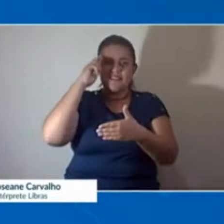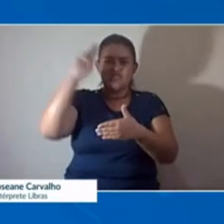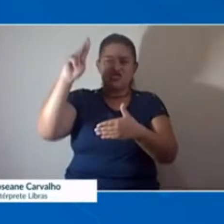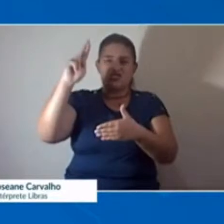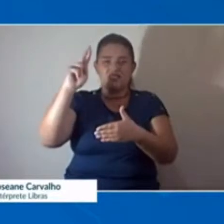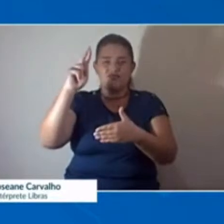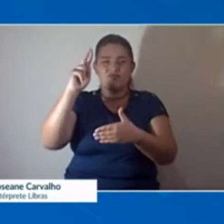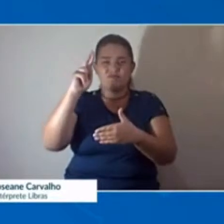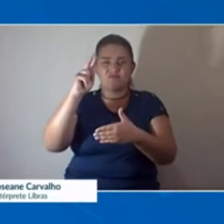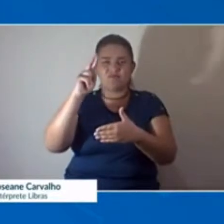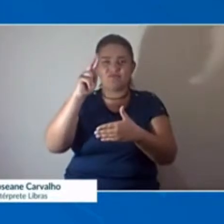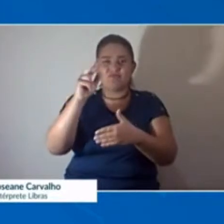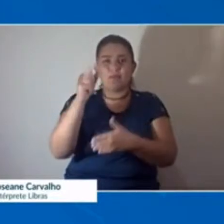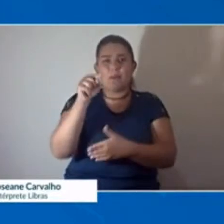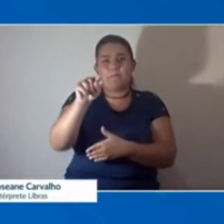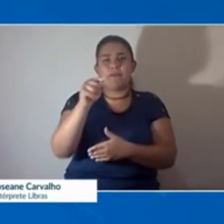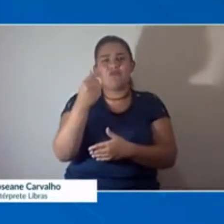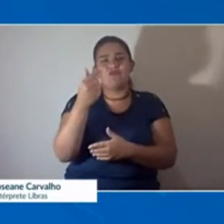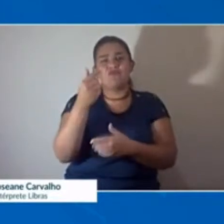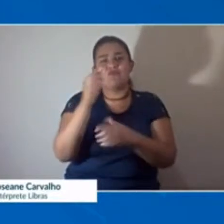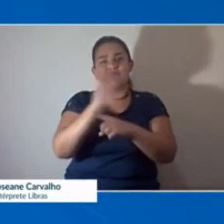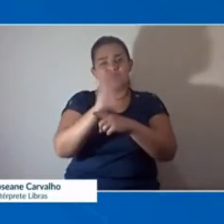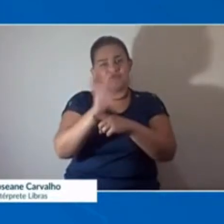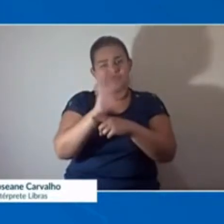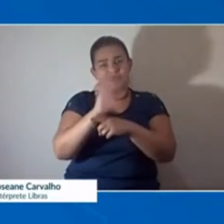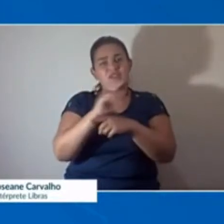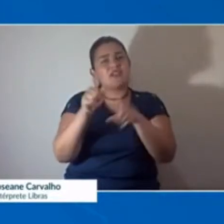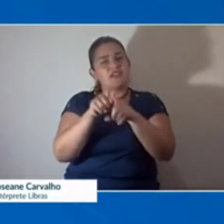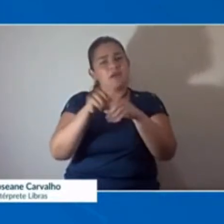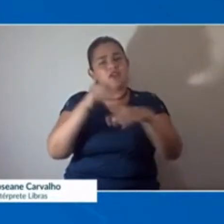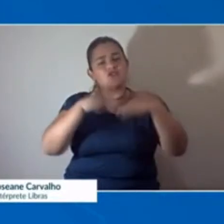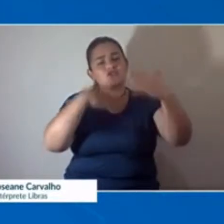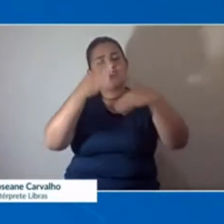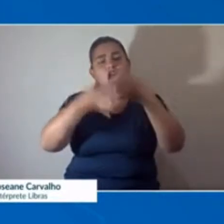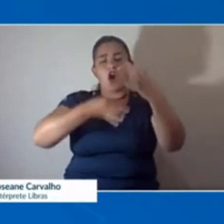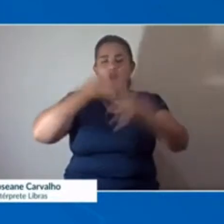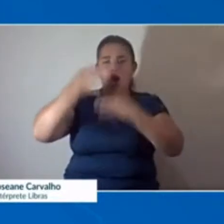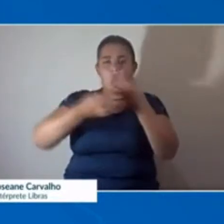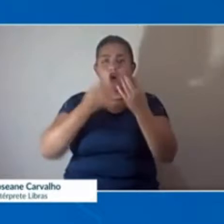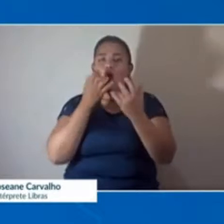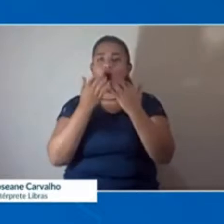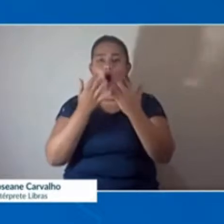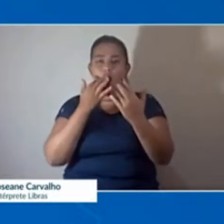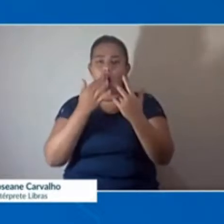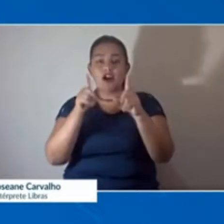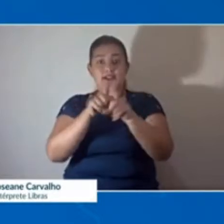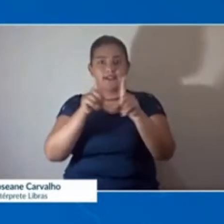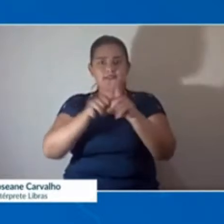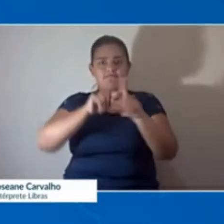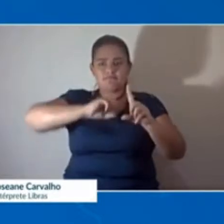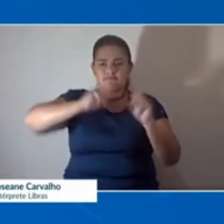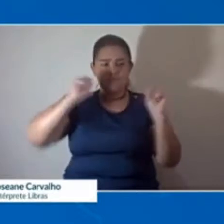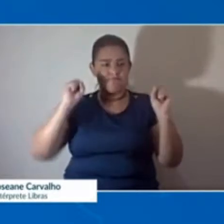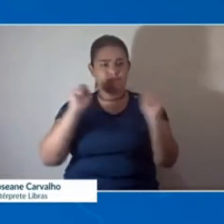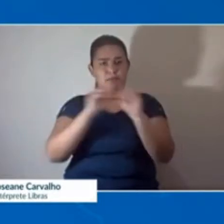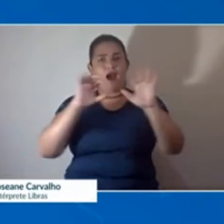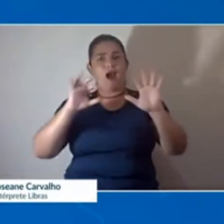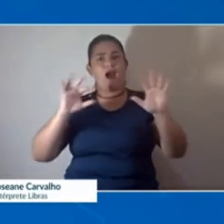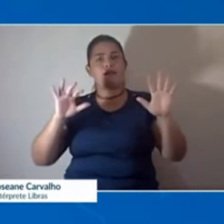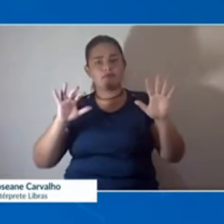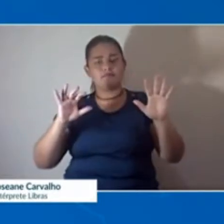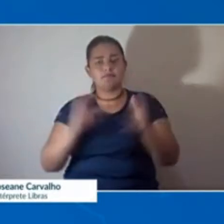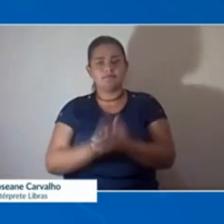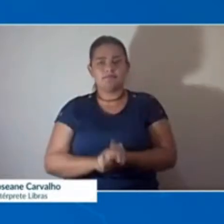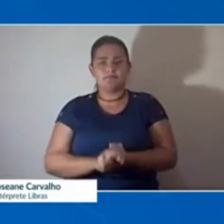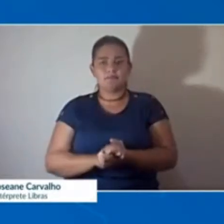Administrou o próprio estúdio e ainda desenvolveu técnicas de som, colorização e efeitos especiais. Apesar do